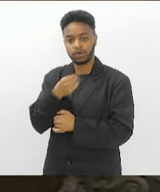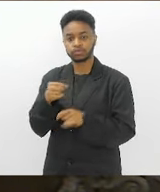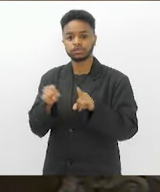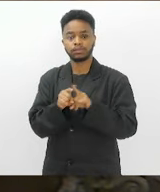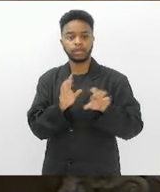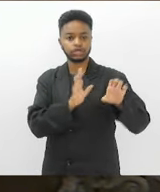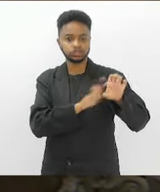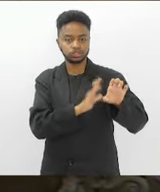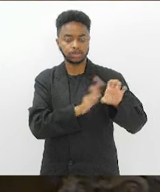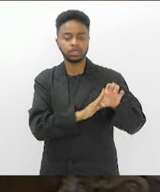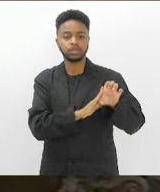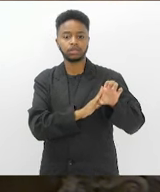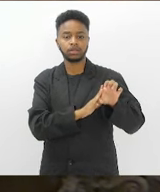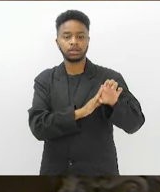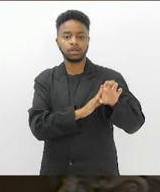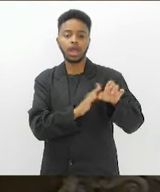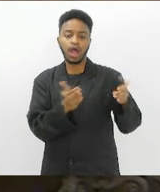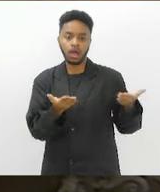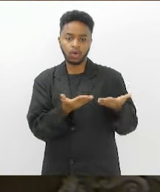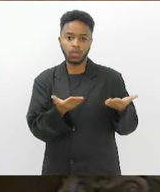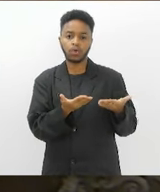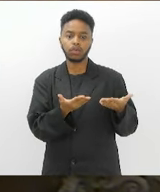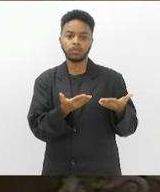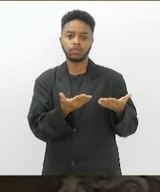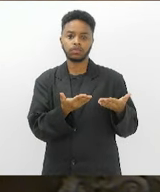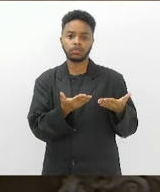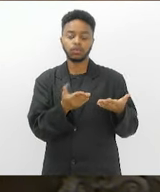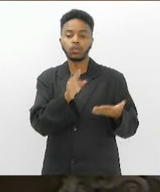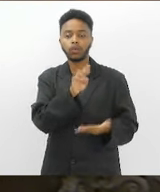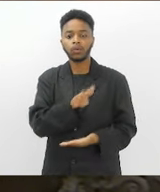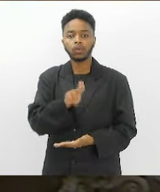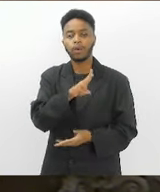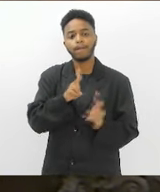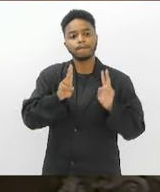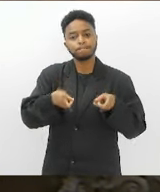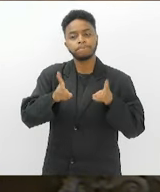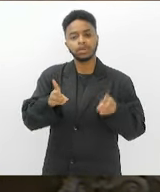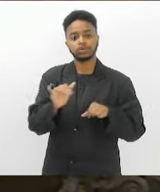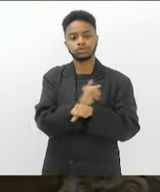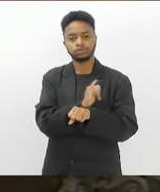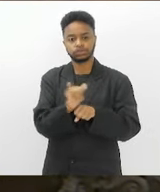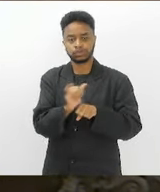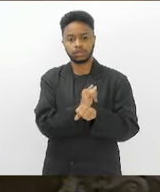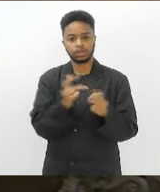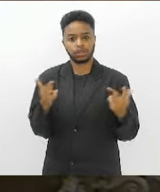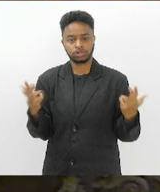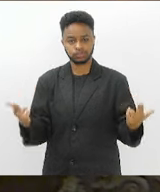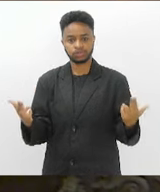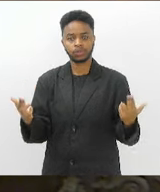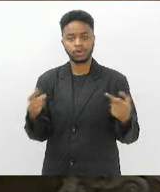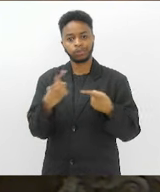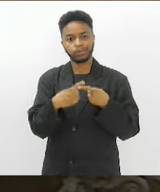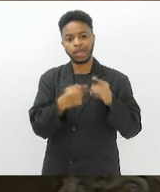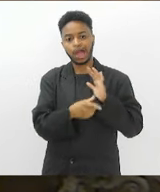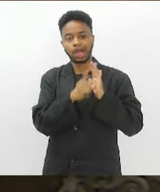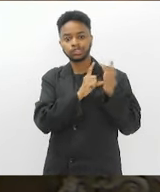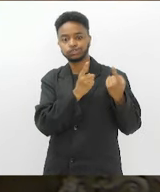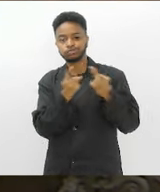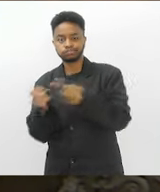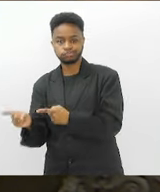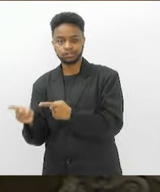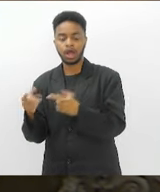esquerda, atualmente fazendo uso dos mesmos instrumentos que tantos criticavam da